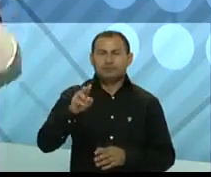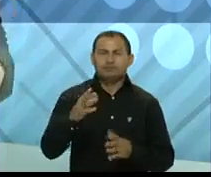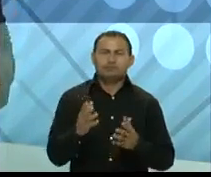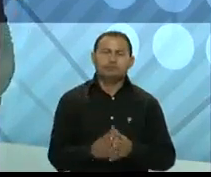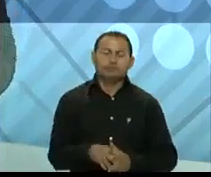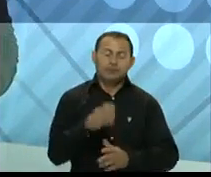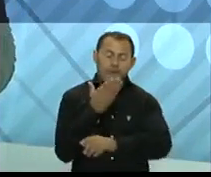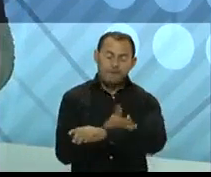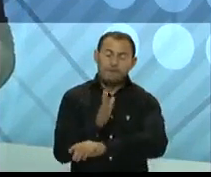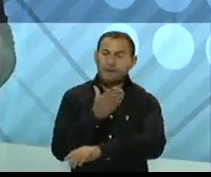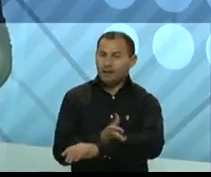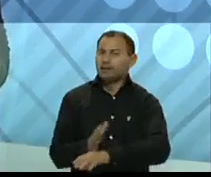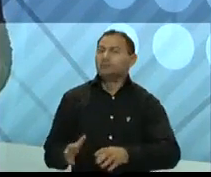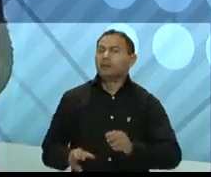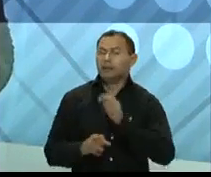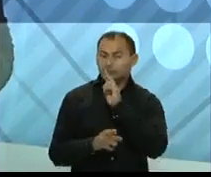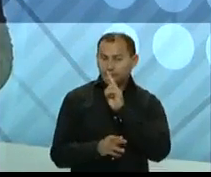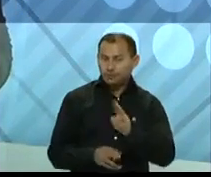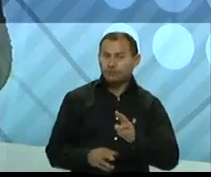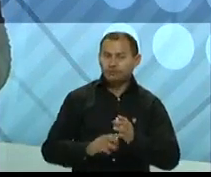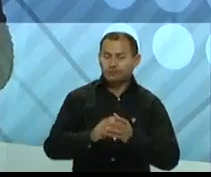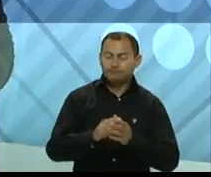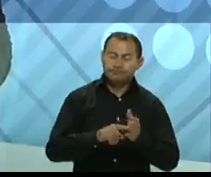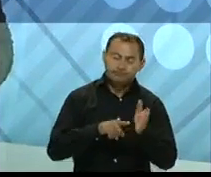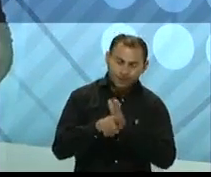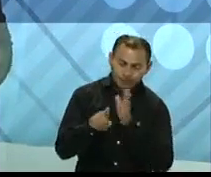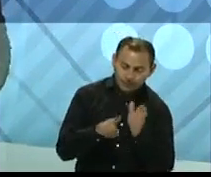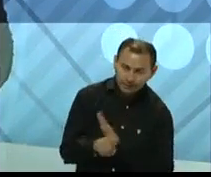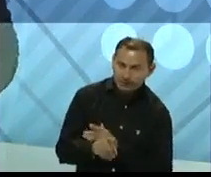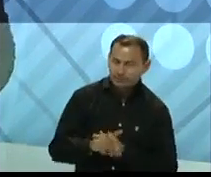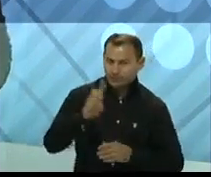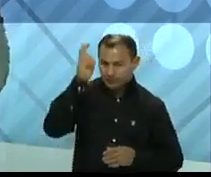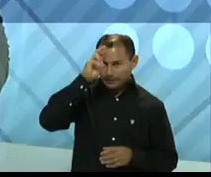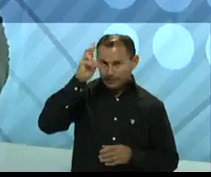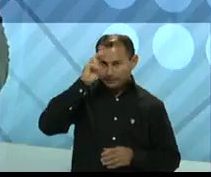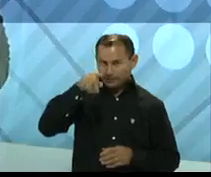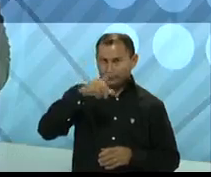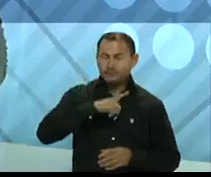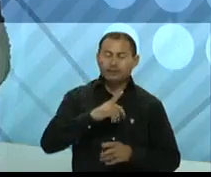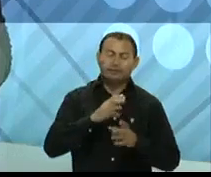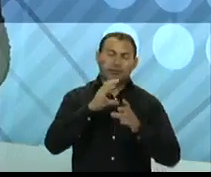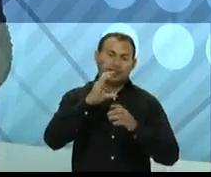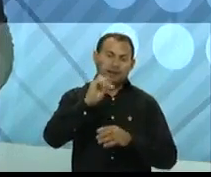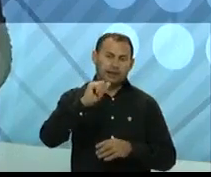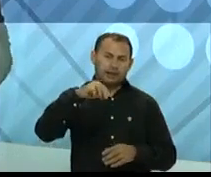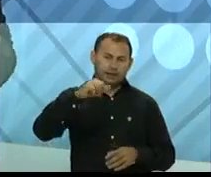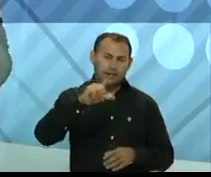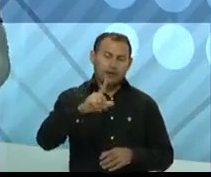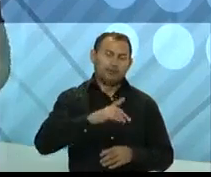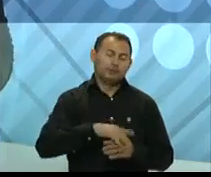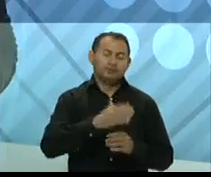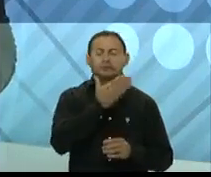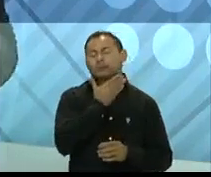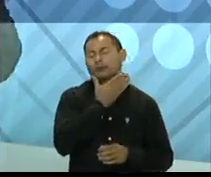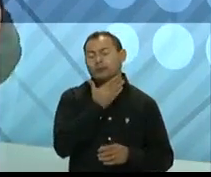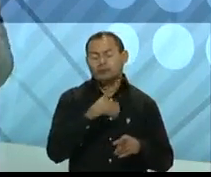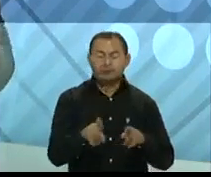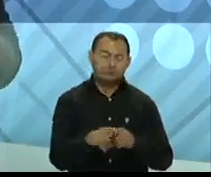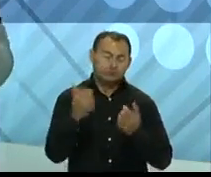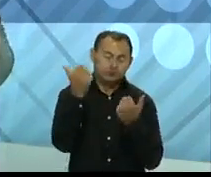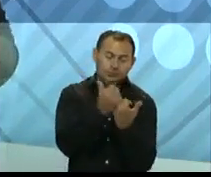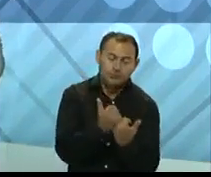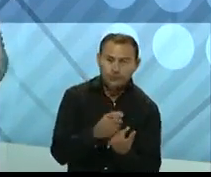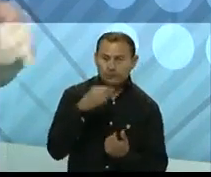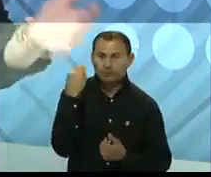Então, é na prática mesmo, resolvendo, tirando dúvida. Lembre-se que vocês têm o nosso canal, têm o nosso fórum, têm o nosso tutor.